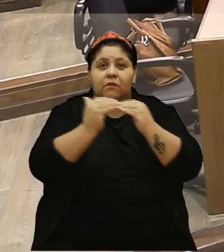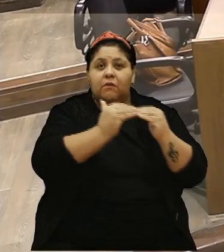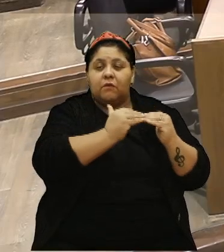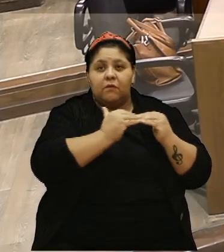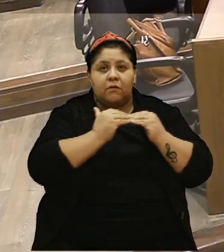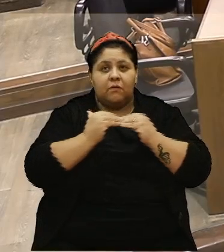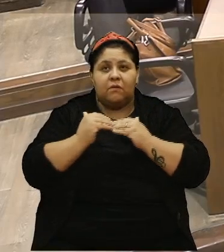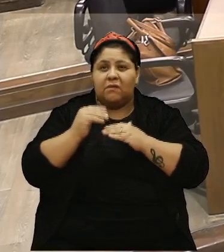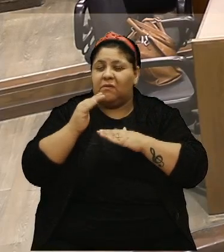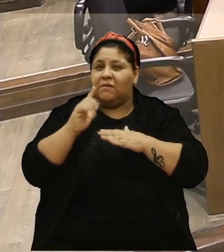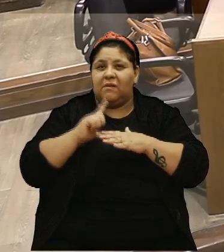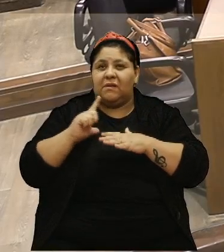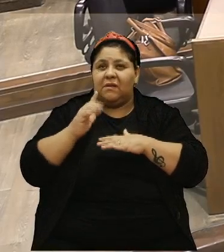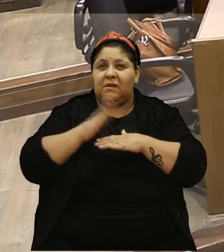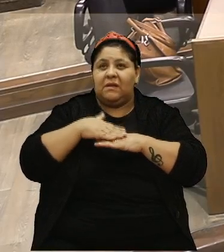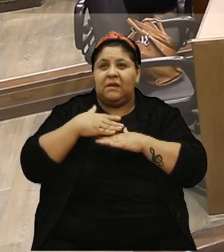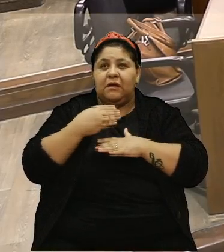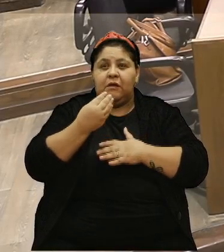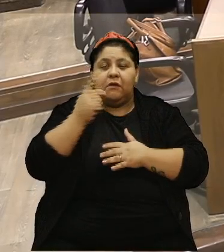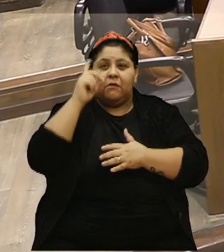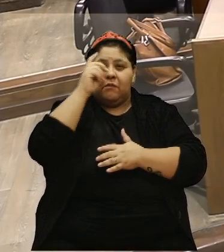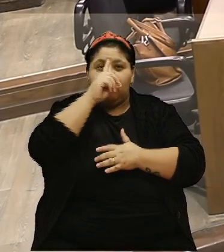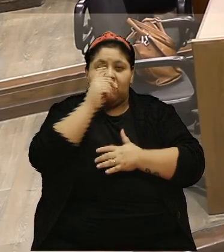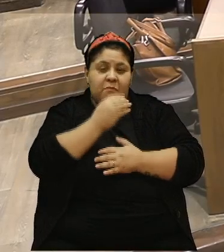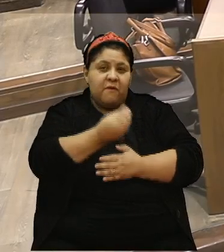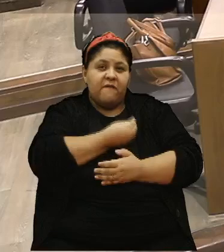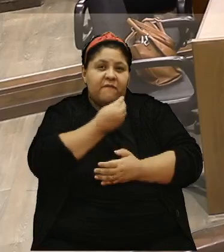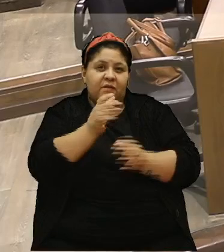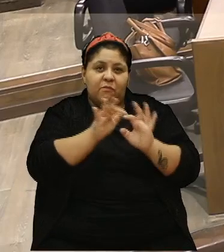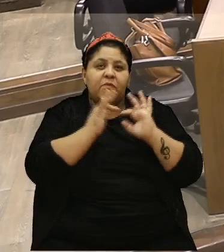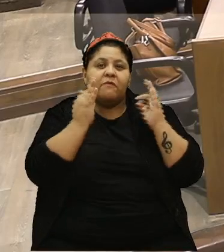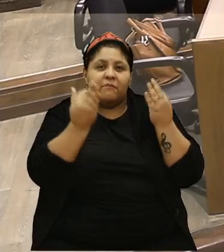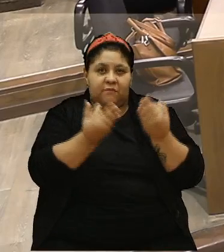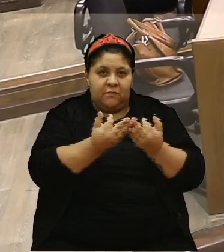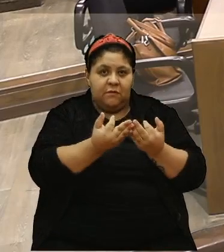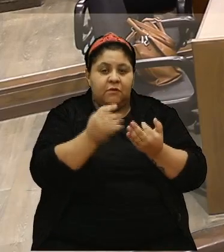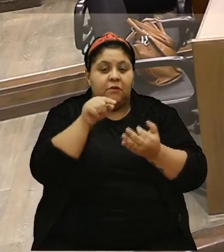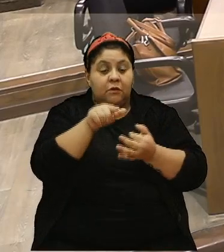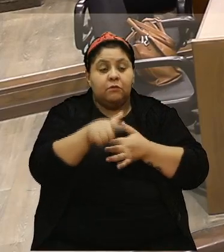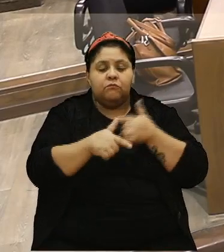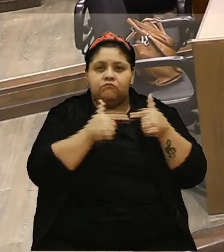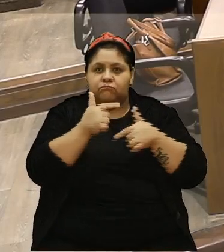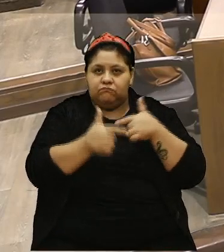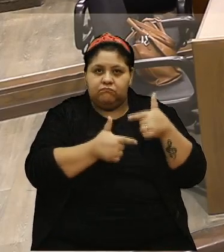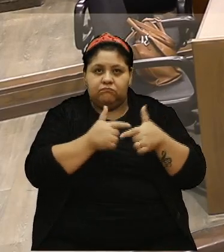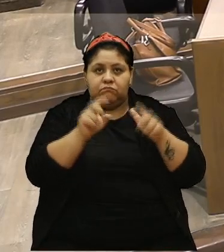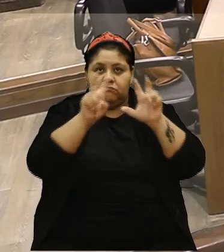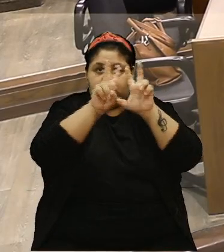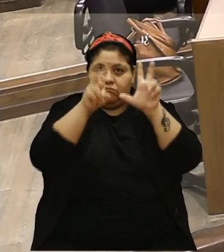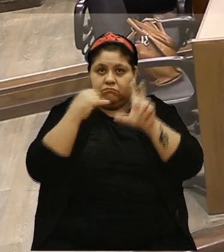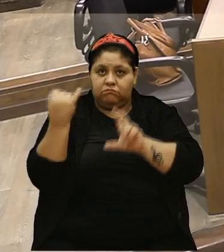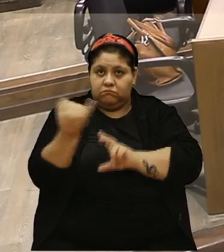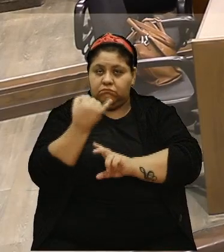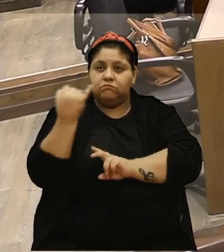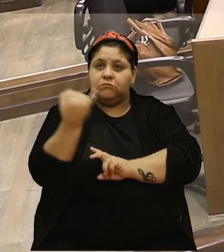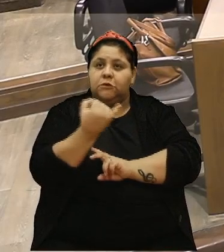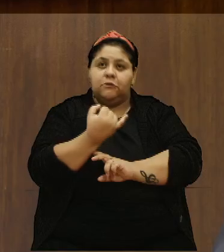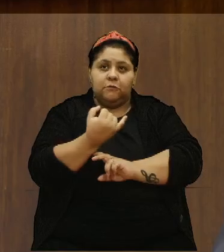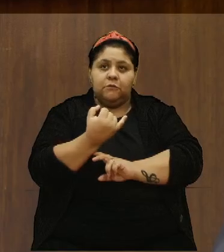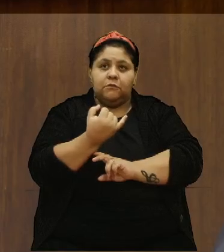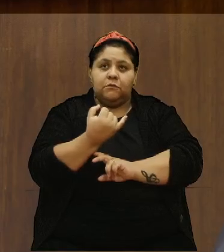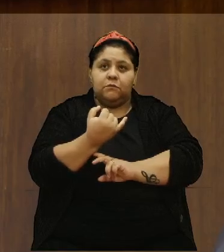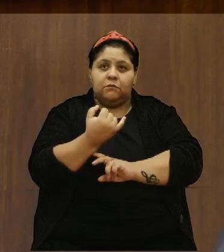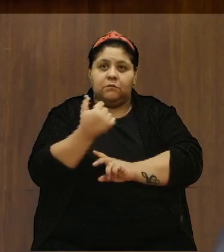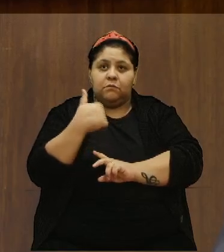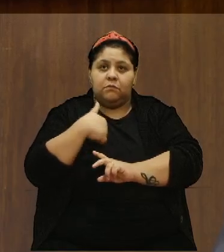mais caro do que uma vida para uma família, né, vereador Pedro? E a gente trabalhar temas importantes como o senhor tem trabalhado. Eu